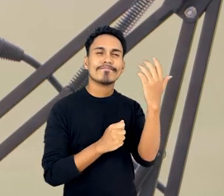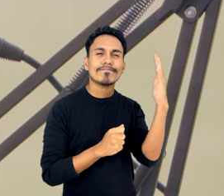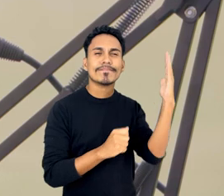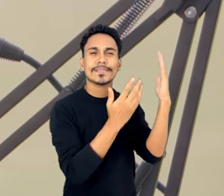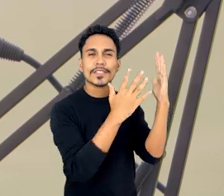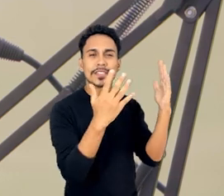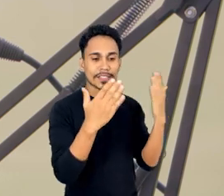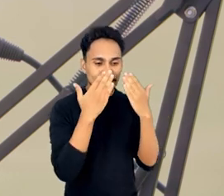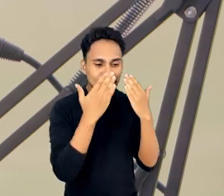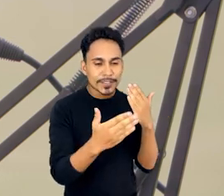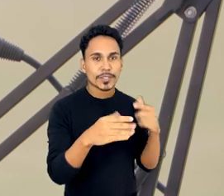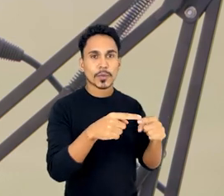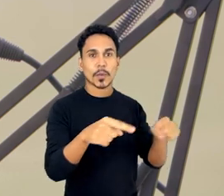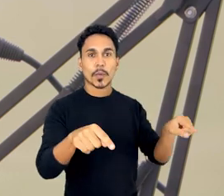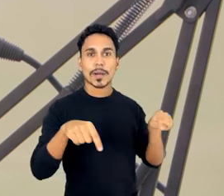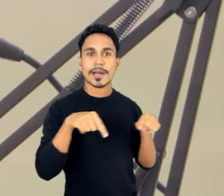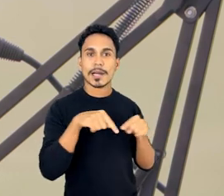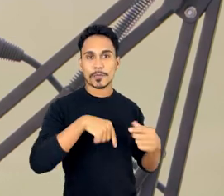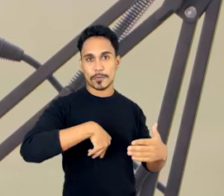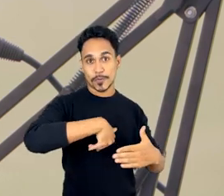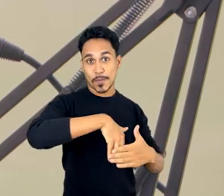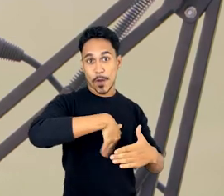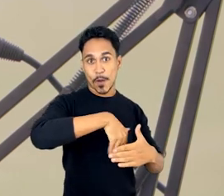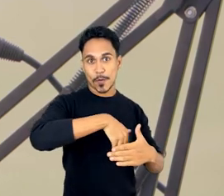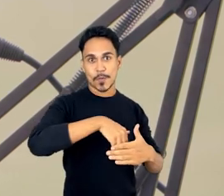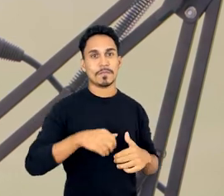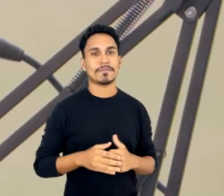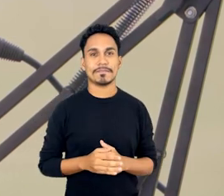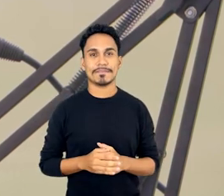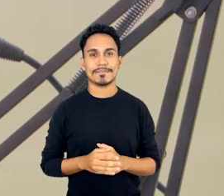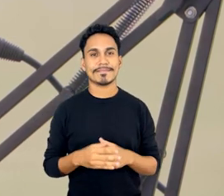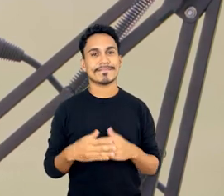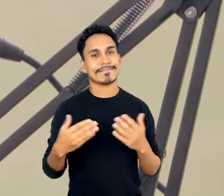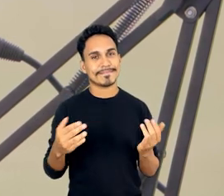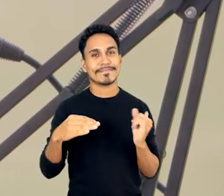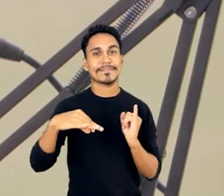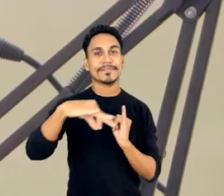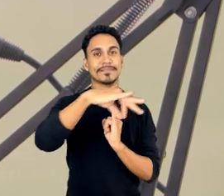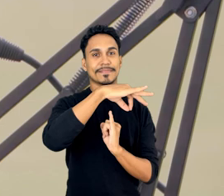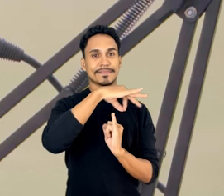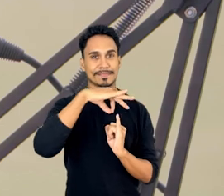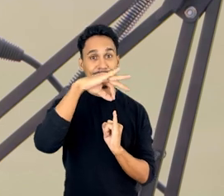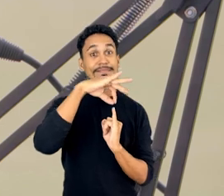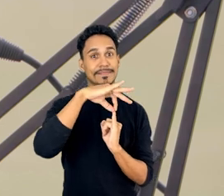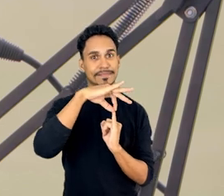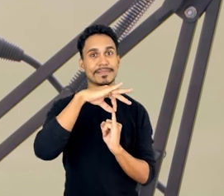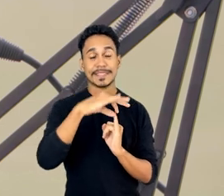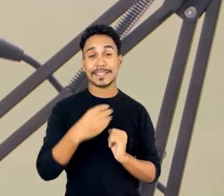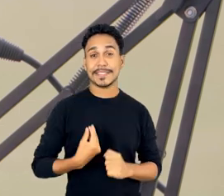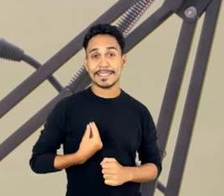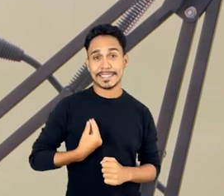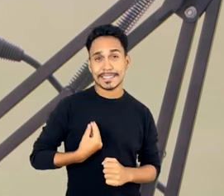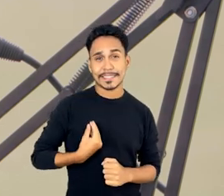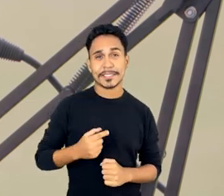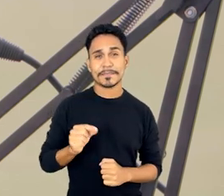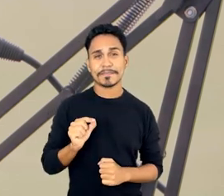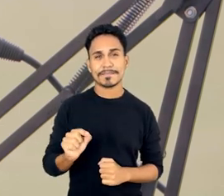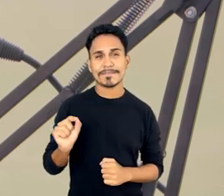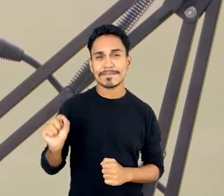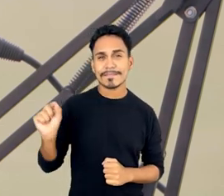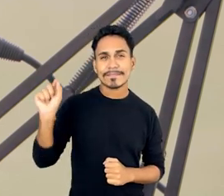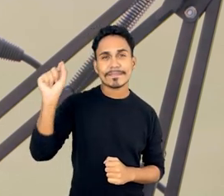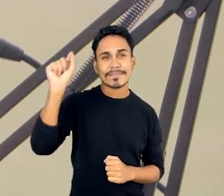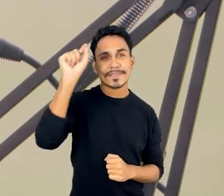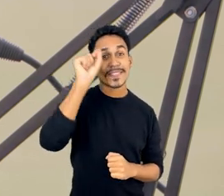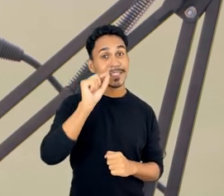muitas árvores atrás bem o Instituto Federal do Espírito Santo se faz presente em todas as